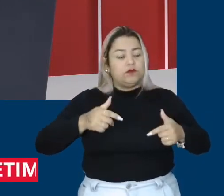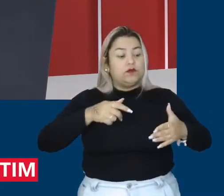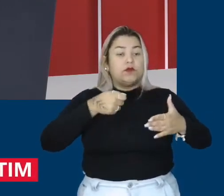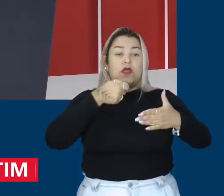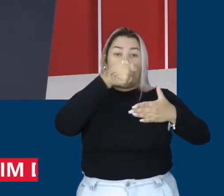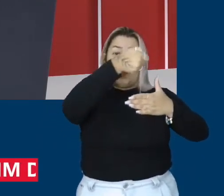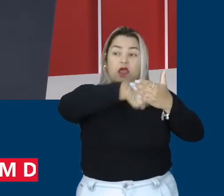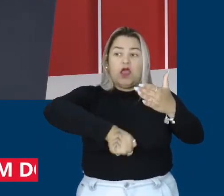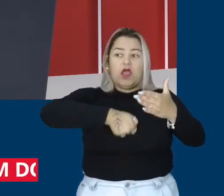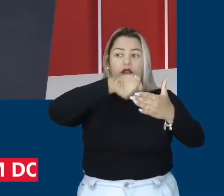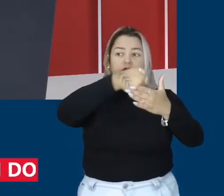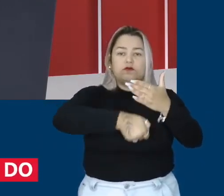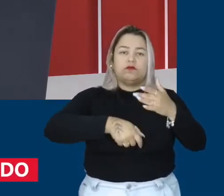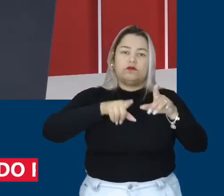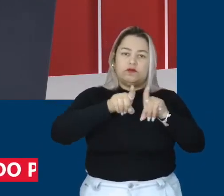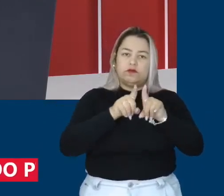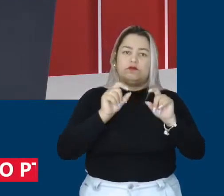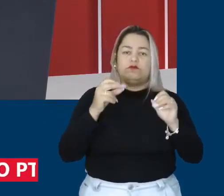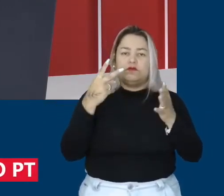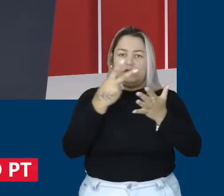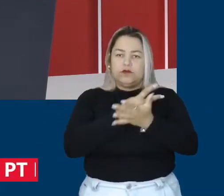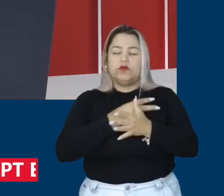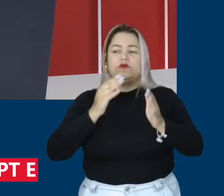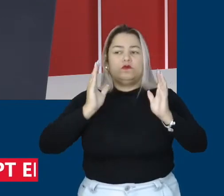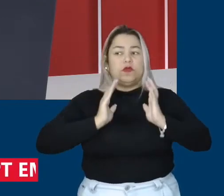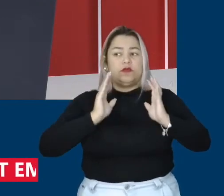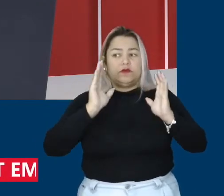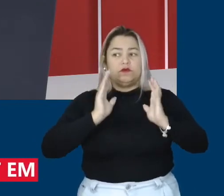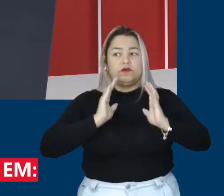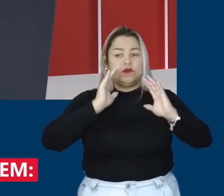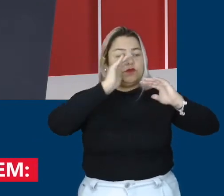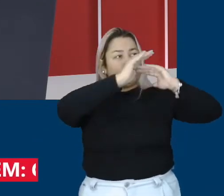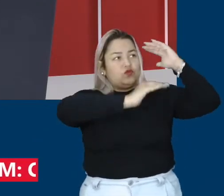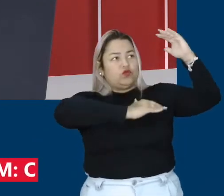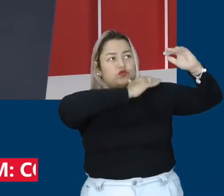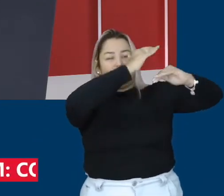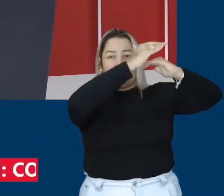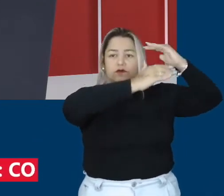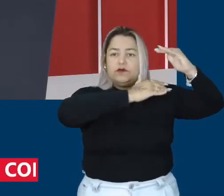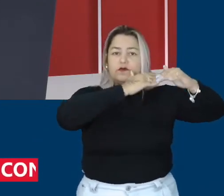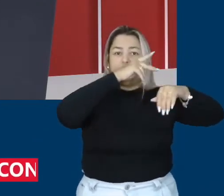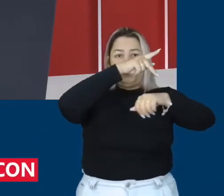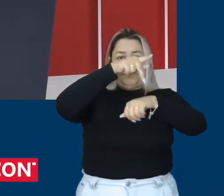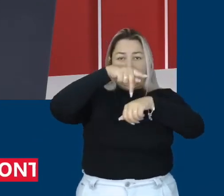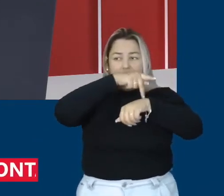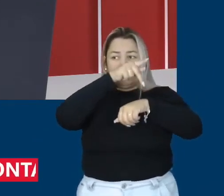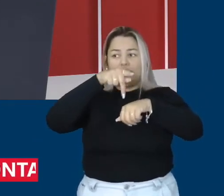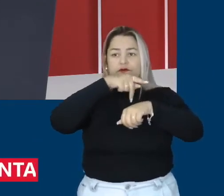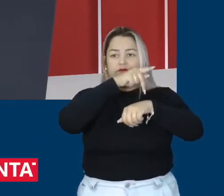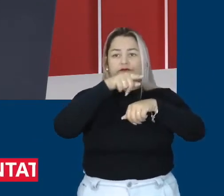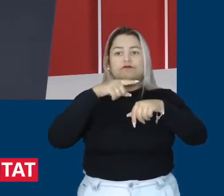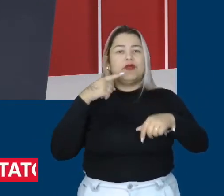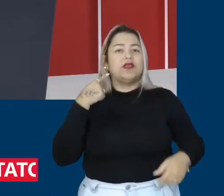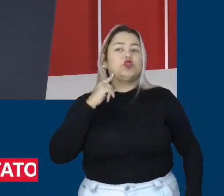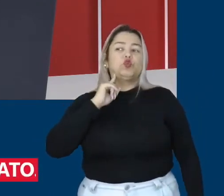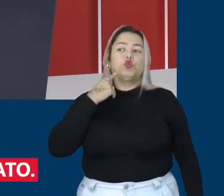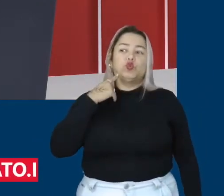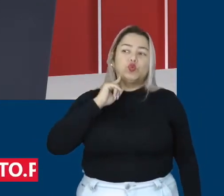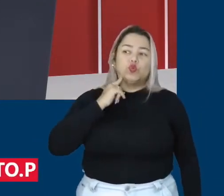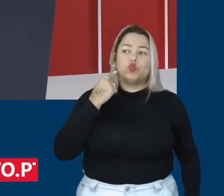enfrentamento a essa crise, né? Especialmente os mais ricos e desenvolvidos, que acabam sendo os países também que mais poluem, que mais